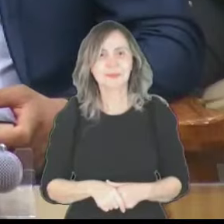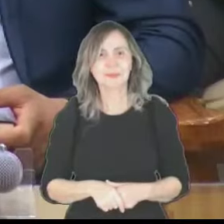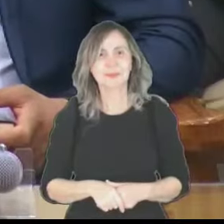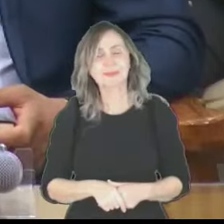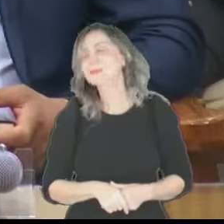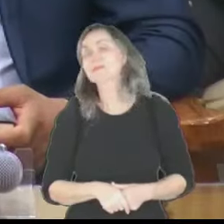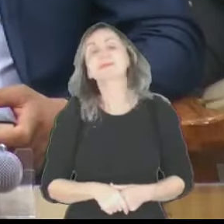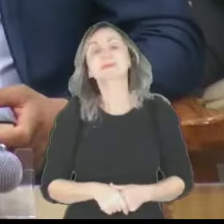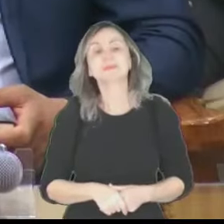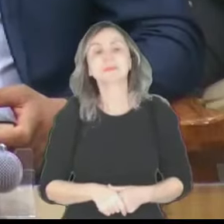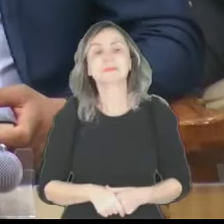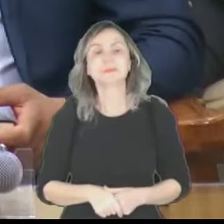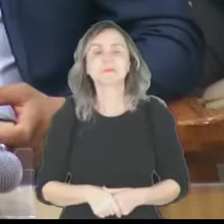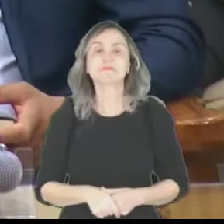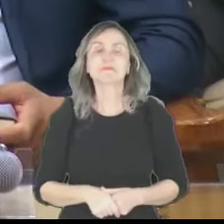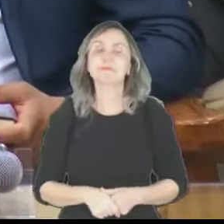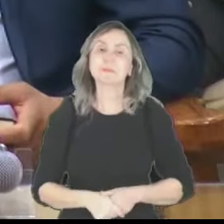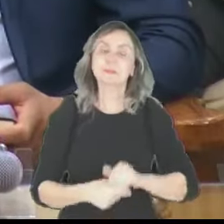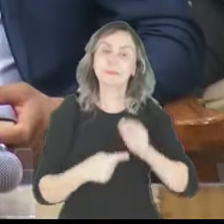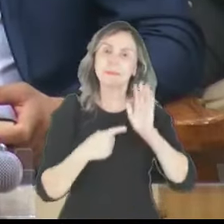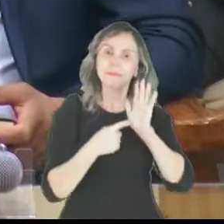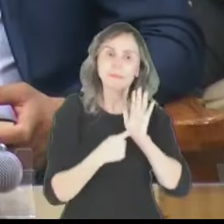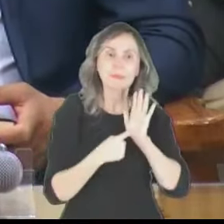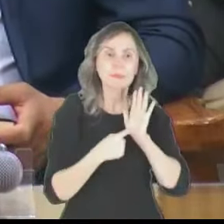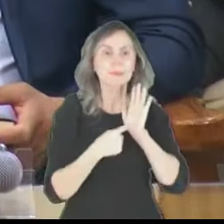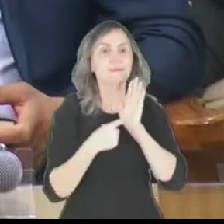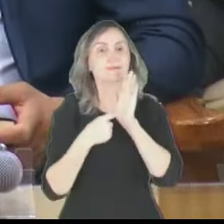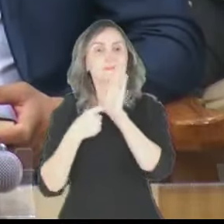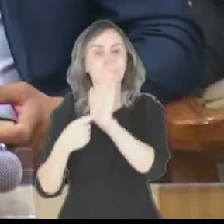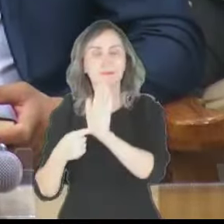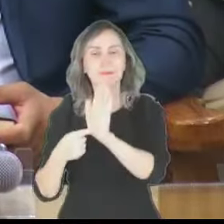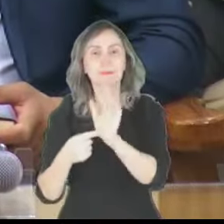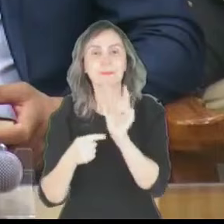Que apresenteis, para esteme.